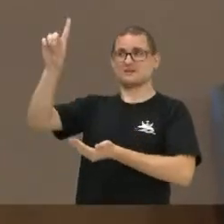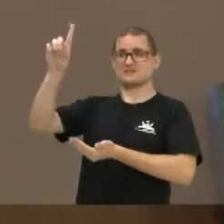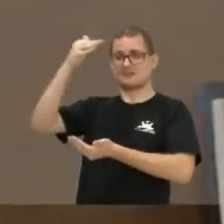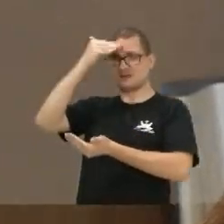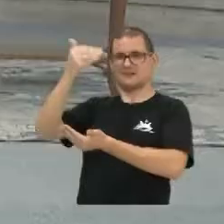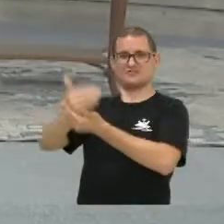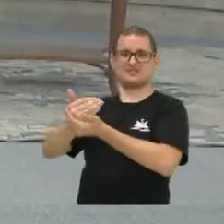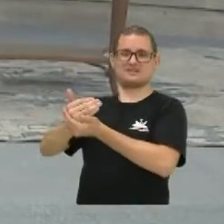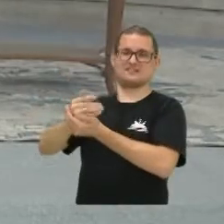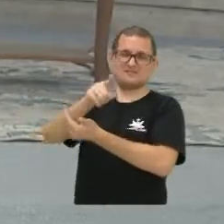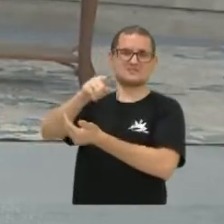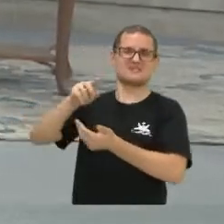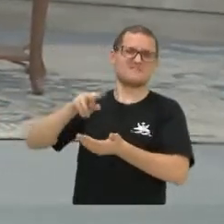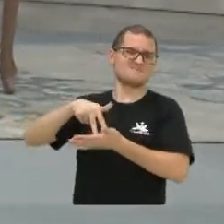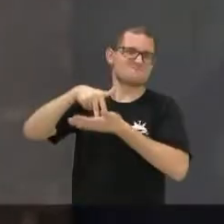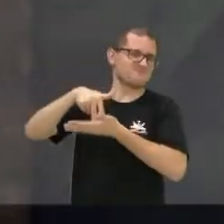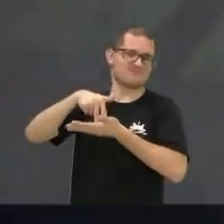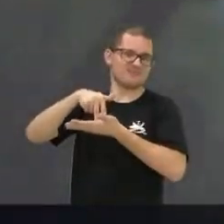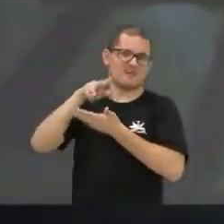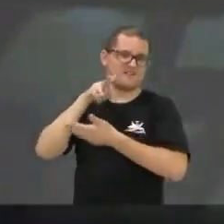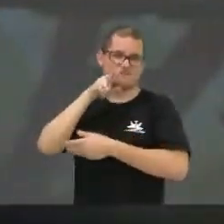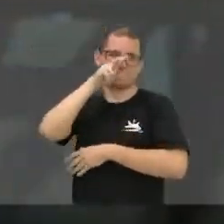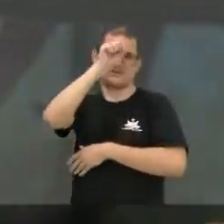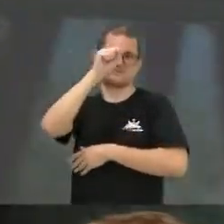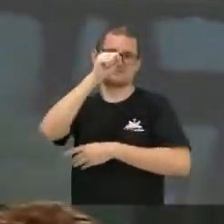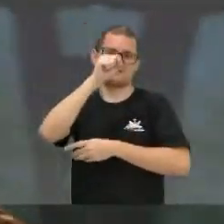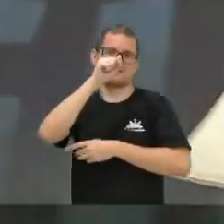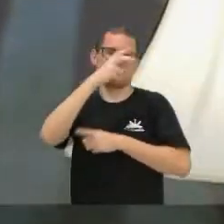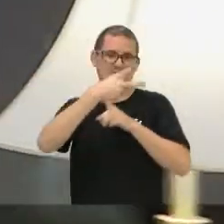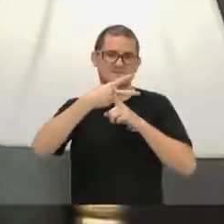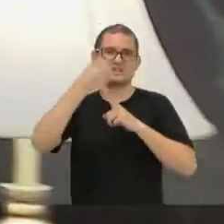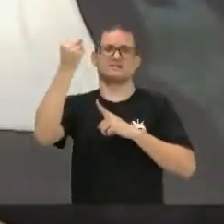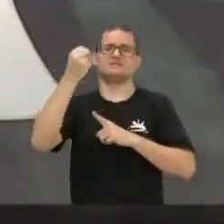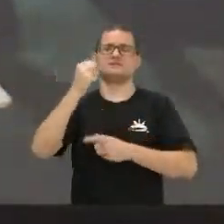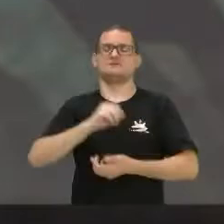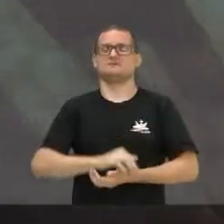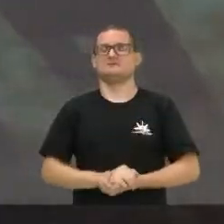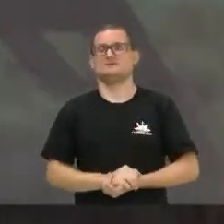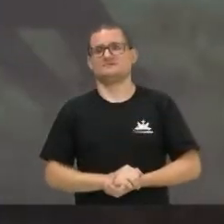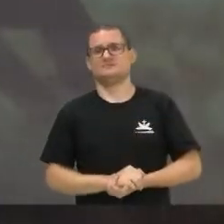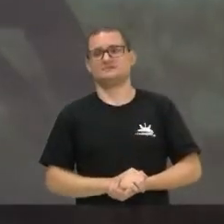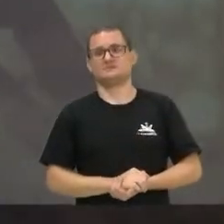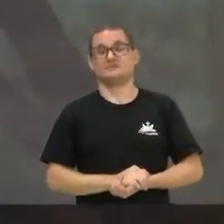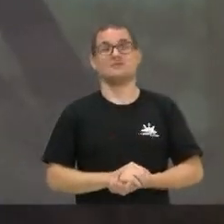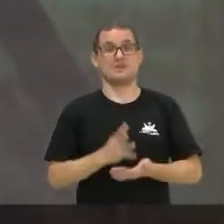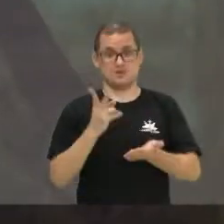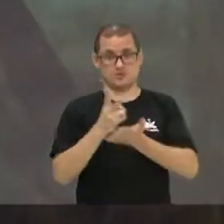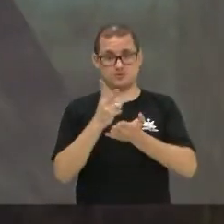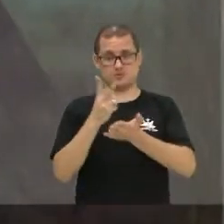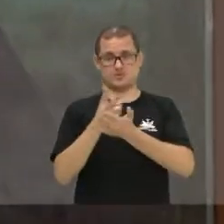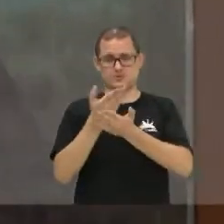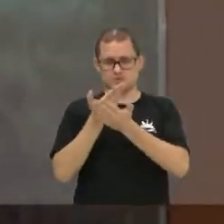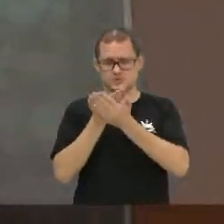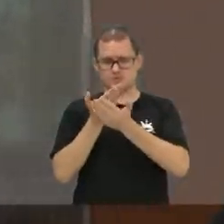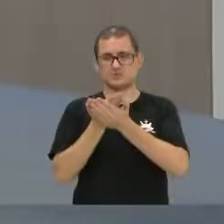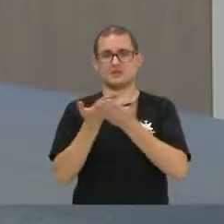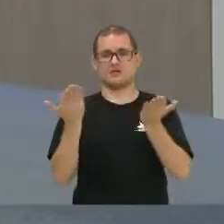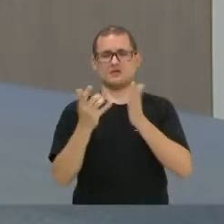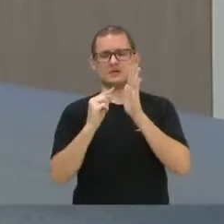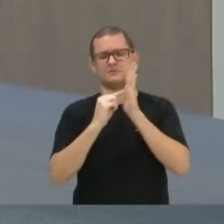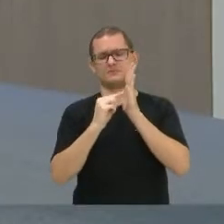de deus vamos um pouco mais a e agora é o